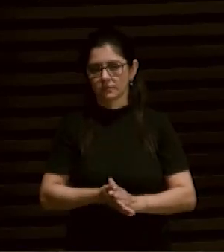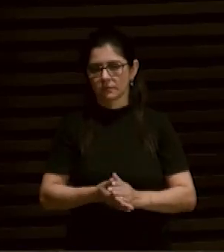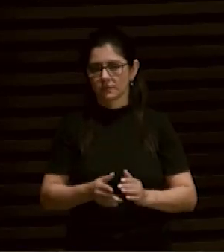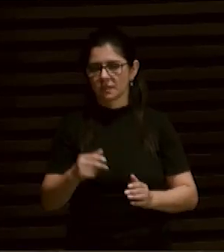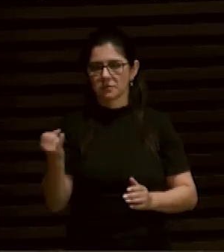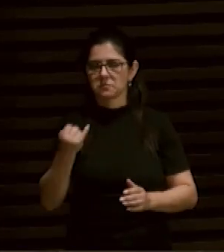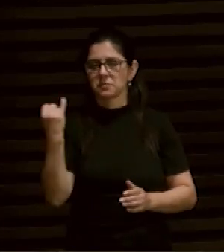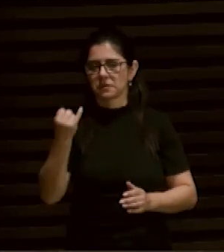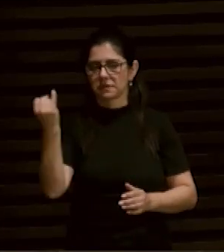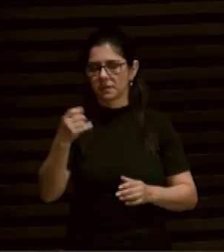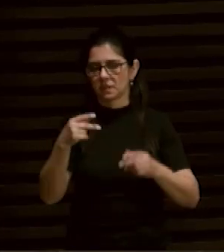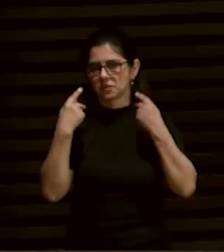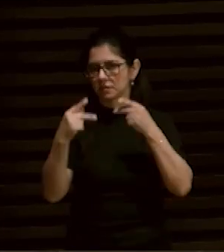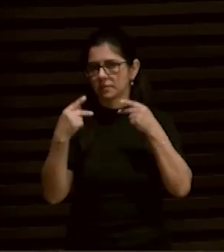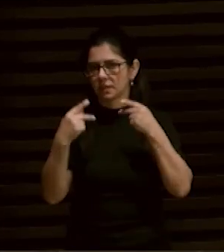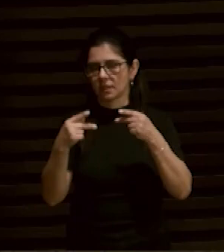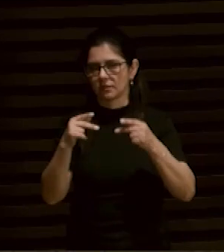Jonas. Que marco histórico.